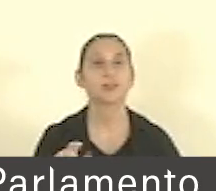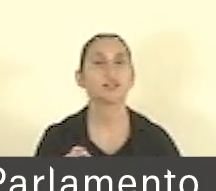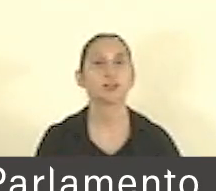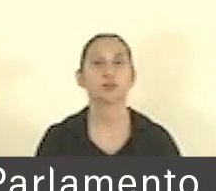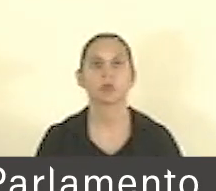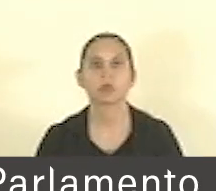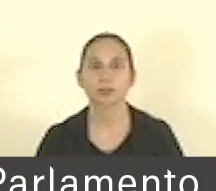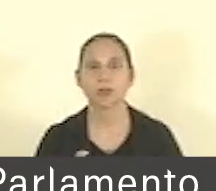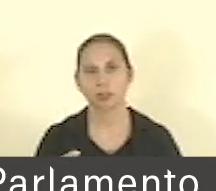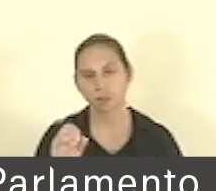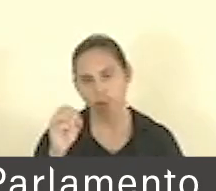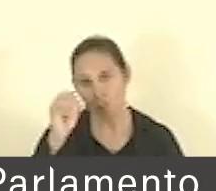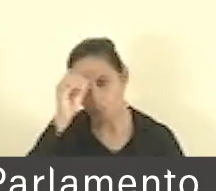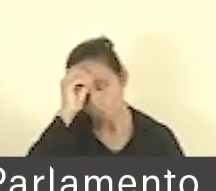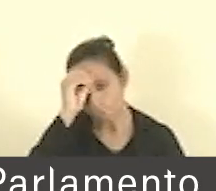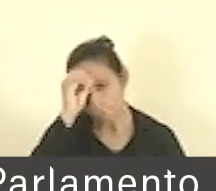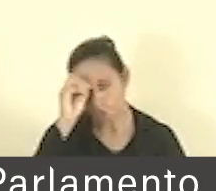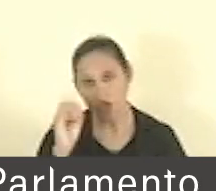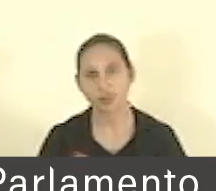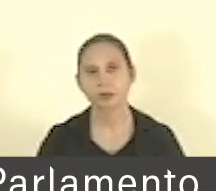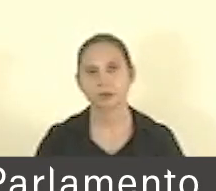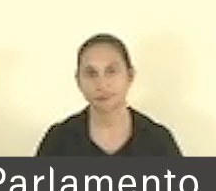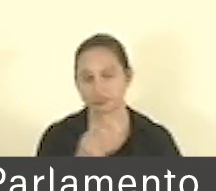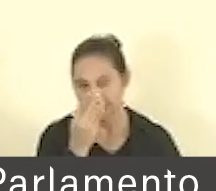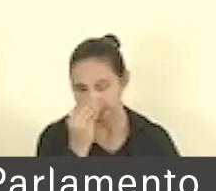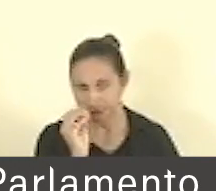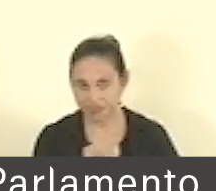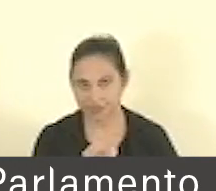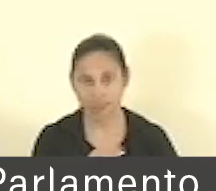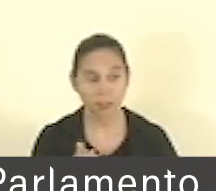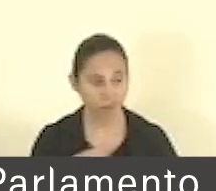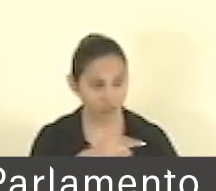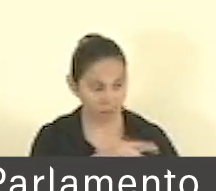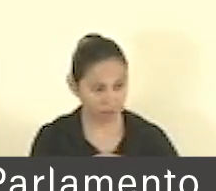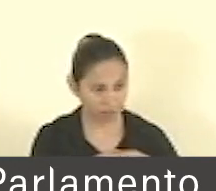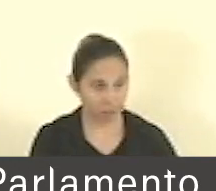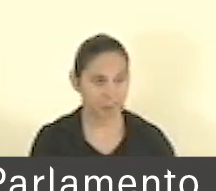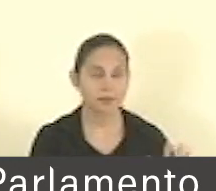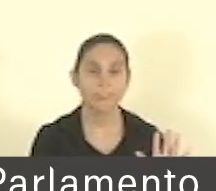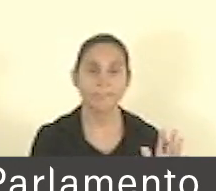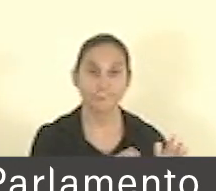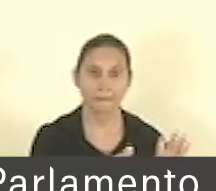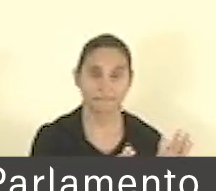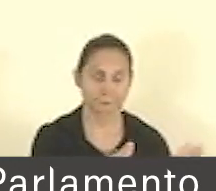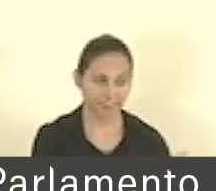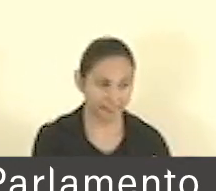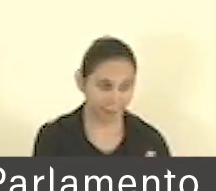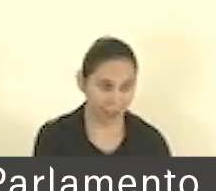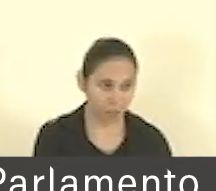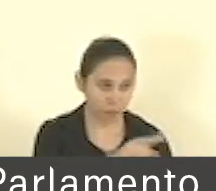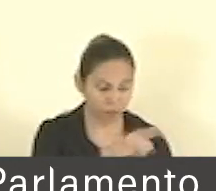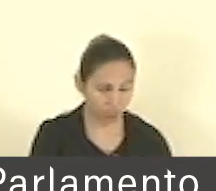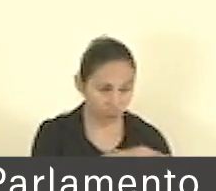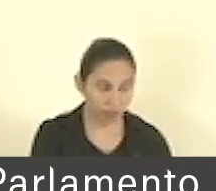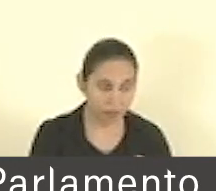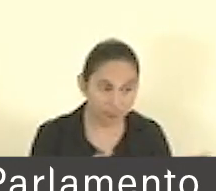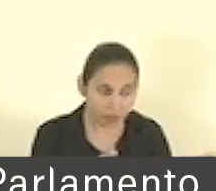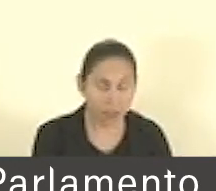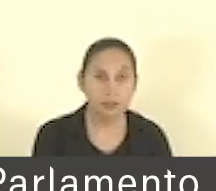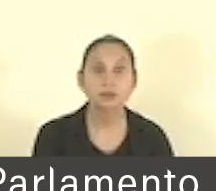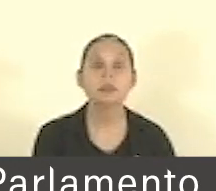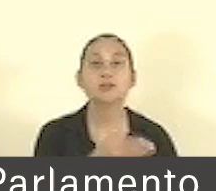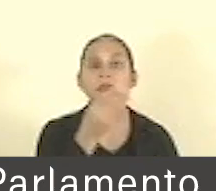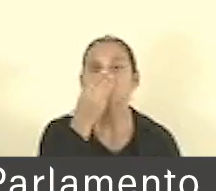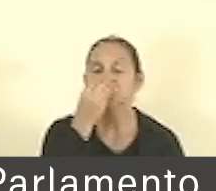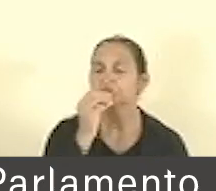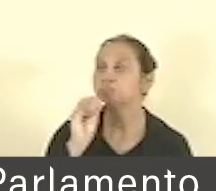simplesmente ignorado lá. Eu levei o laudo dele... E ele simplesmente não